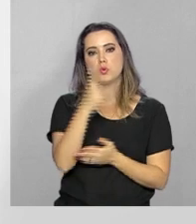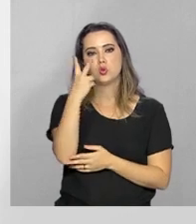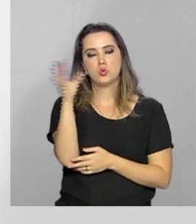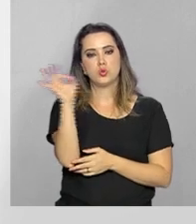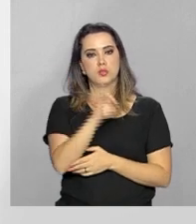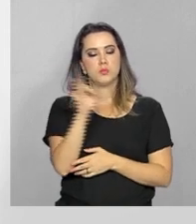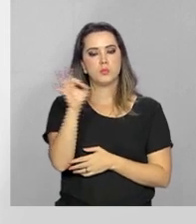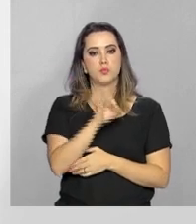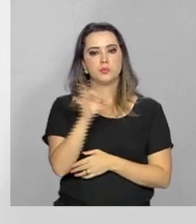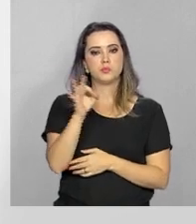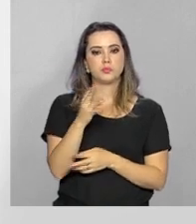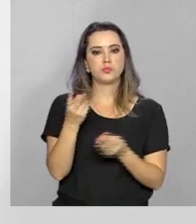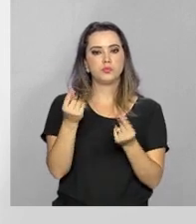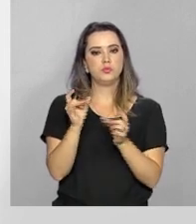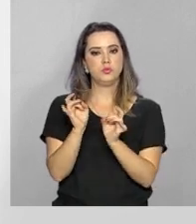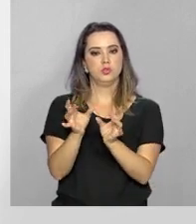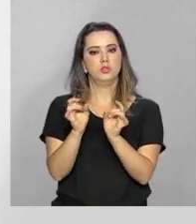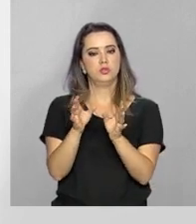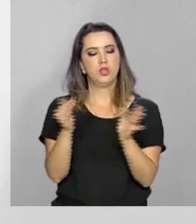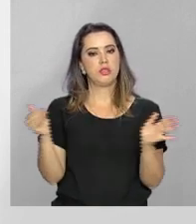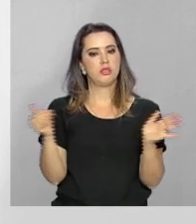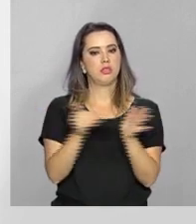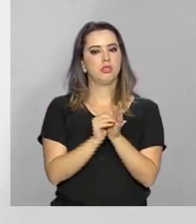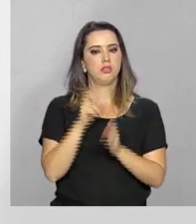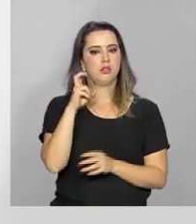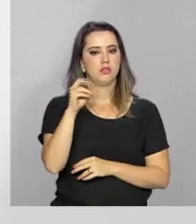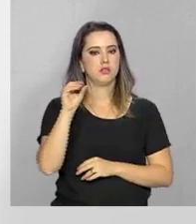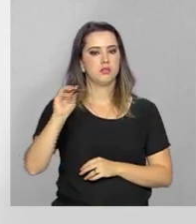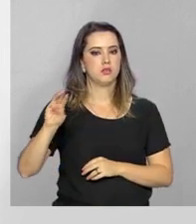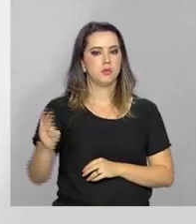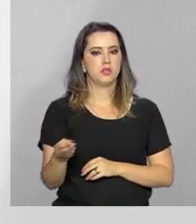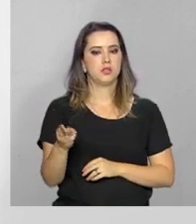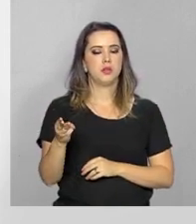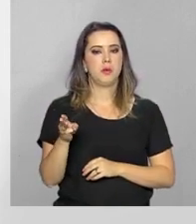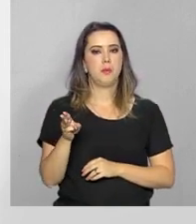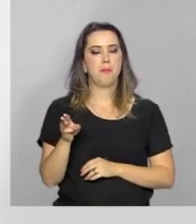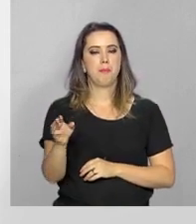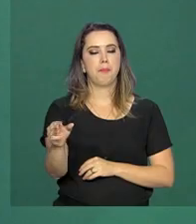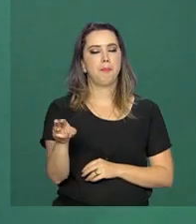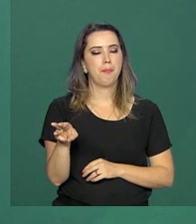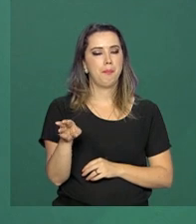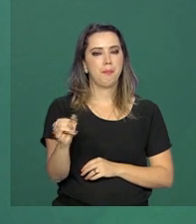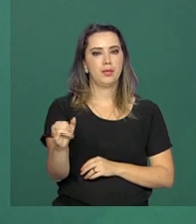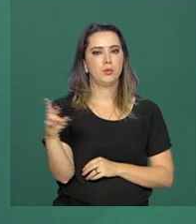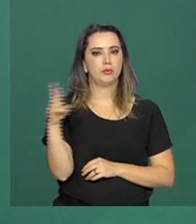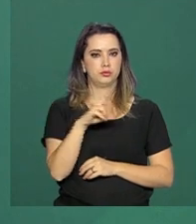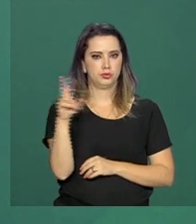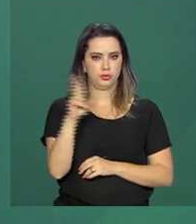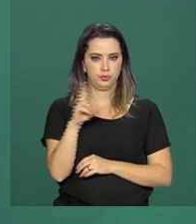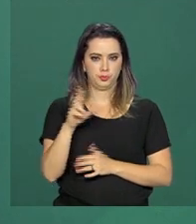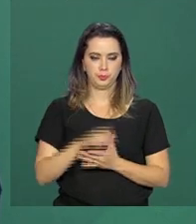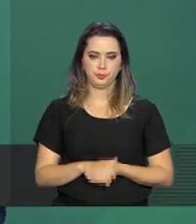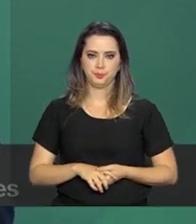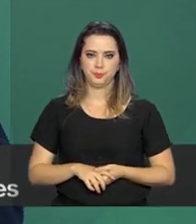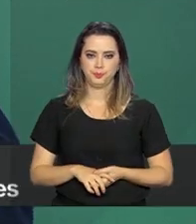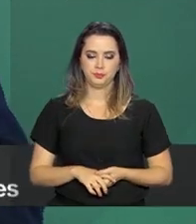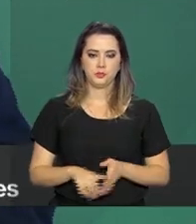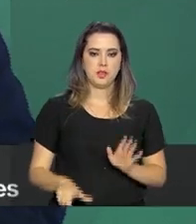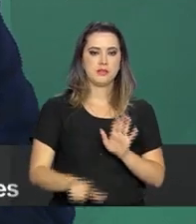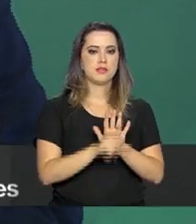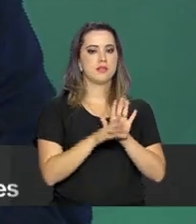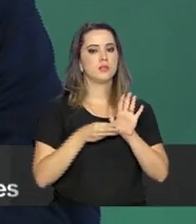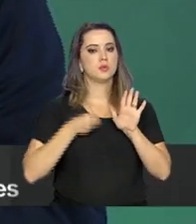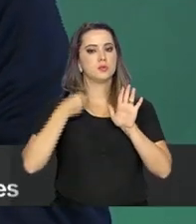no ano anterior ou até o limite de 50 milhões de reais por infração é só a lei ela confere segurança